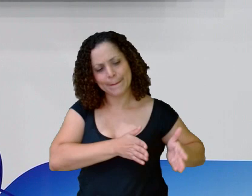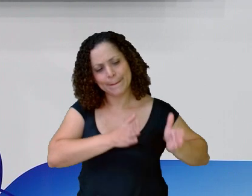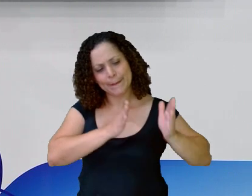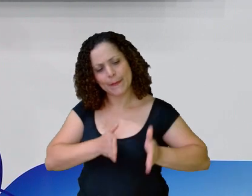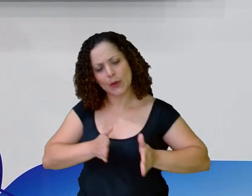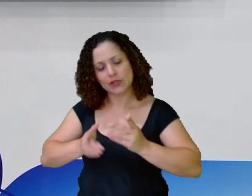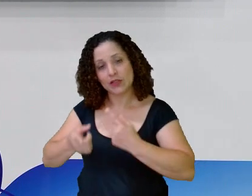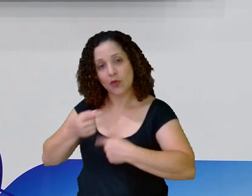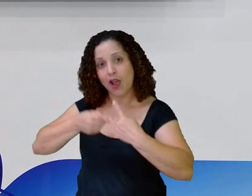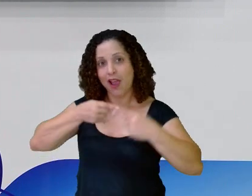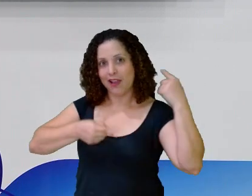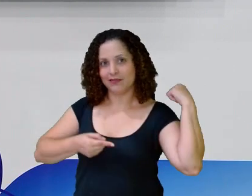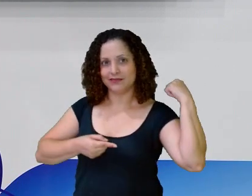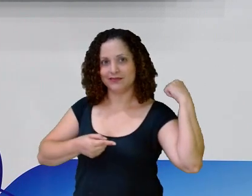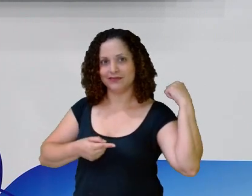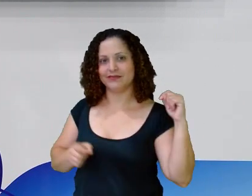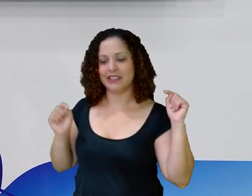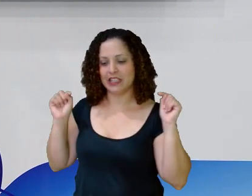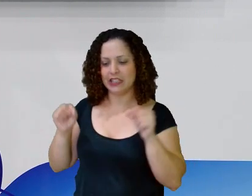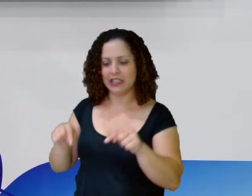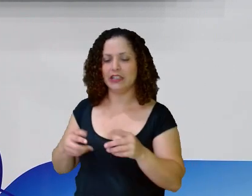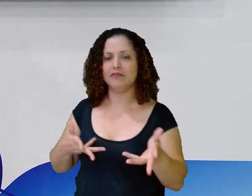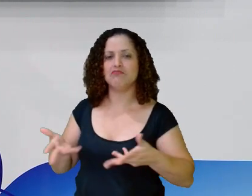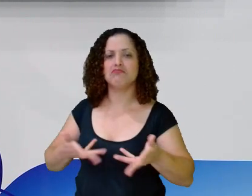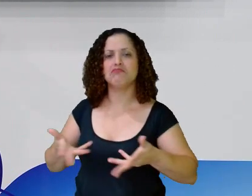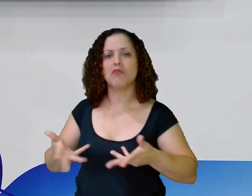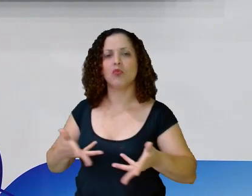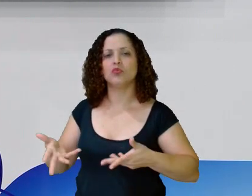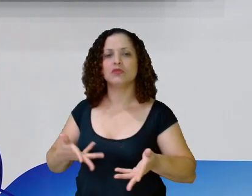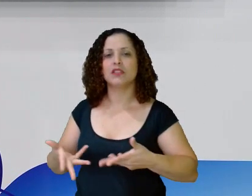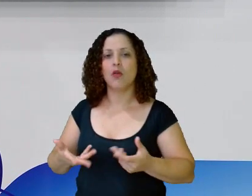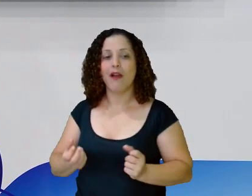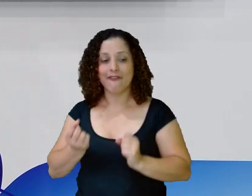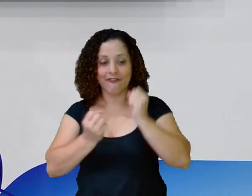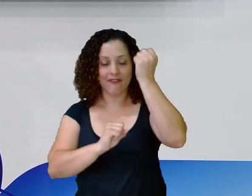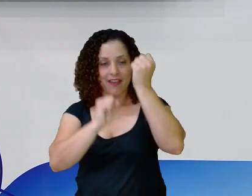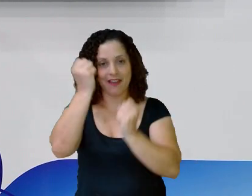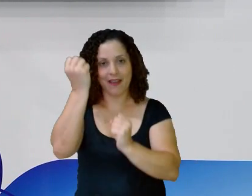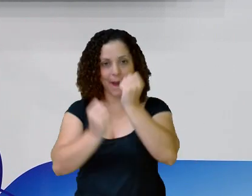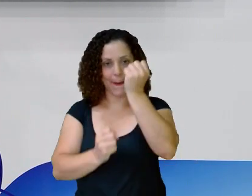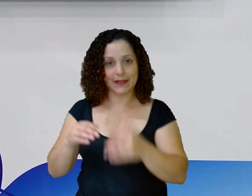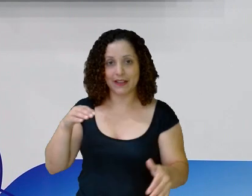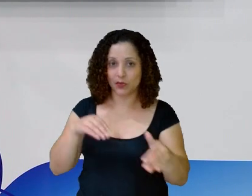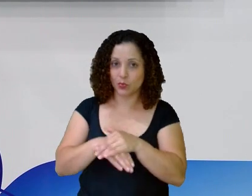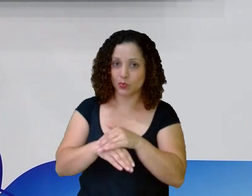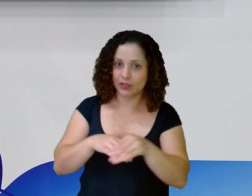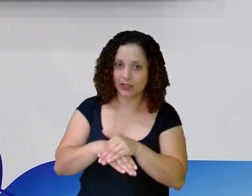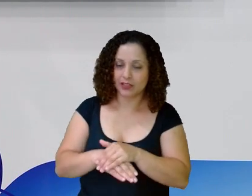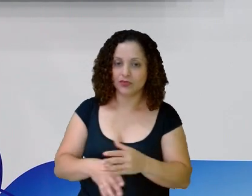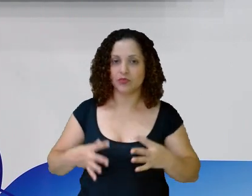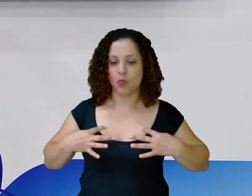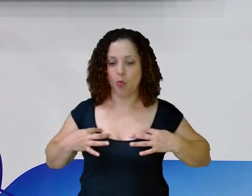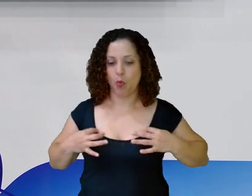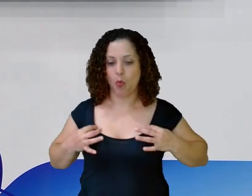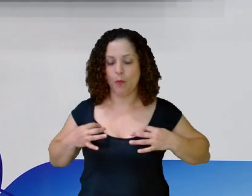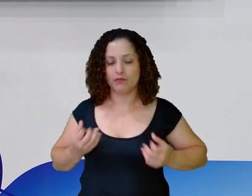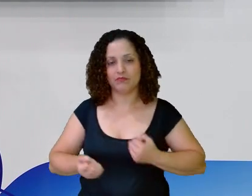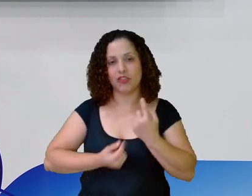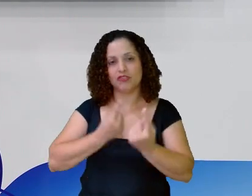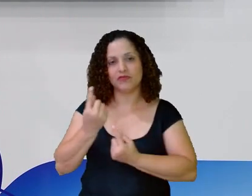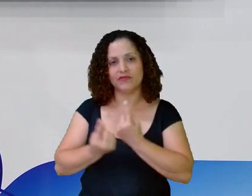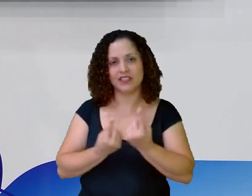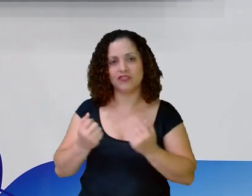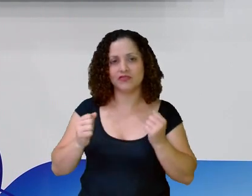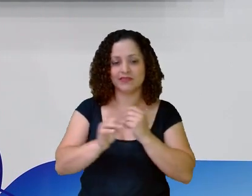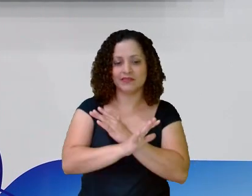fabricação antes. Existe a fábrica desses tênis, existe a fábrica da roupa. Às vezes elas se encontram nos grandes centros